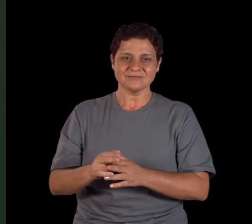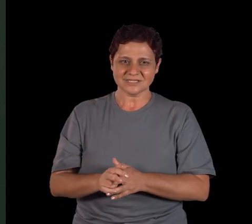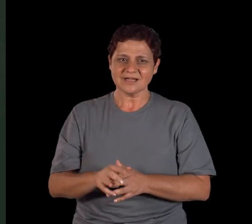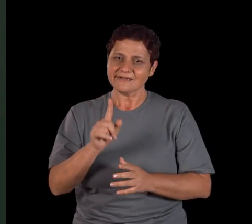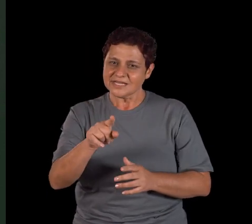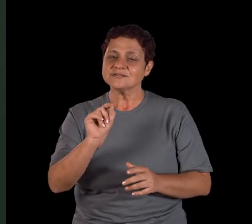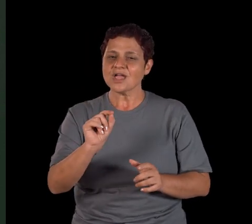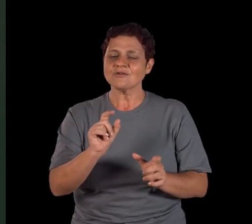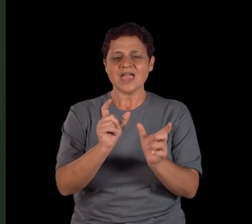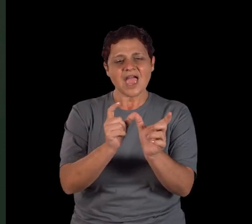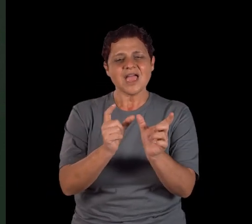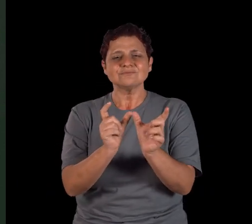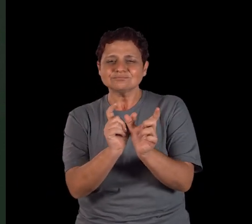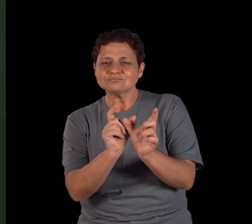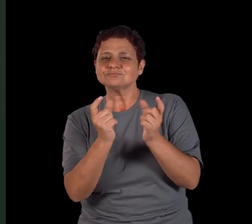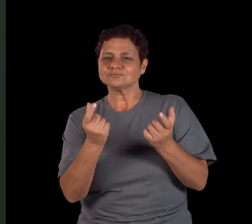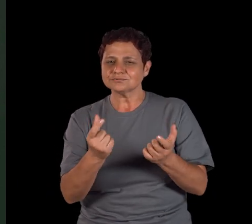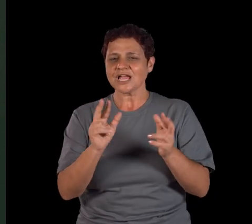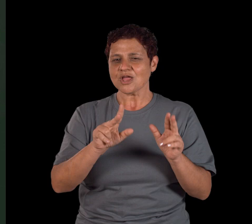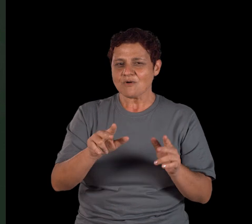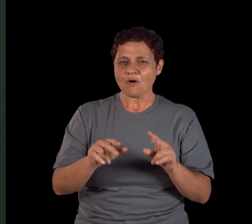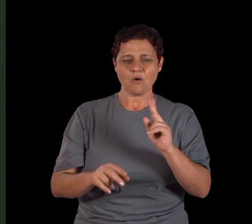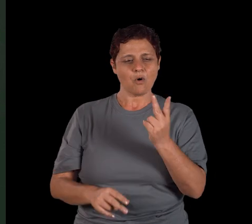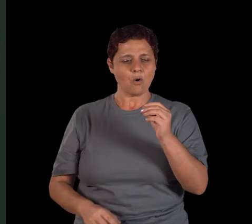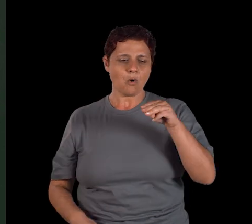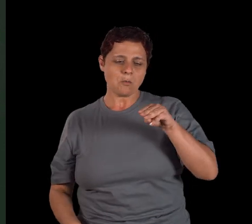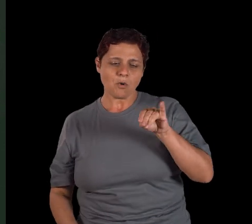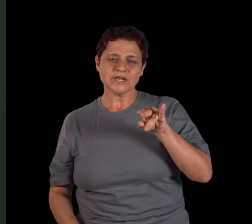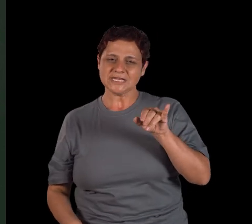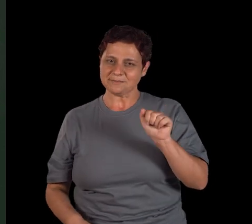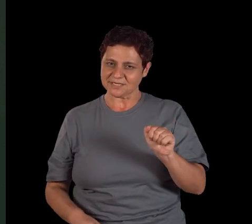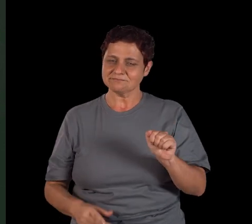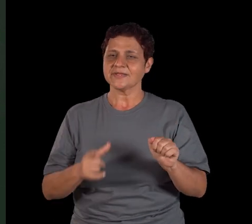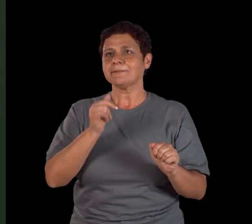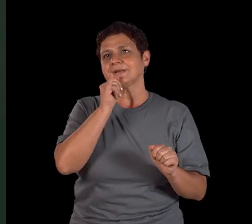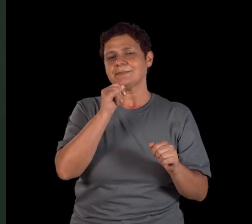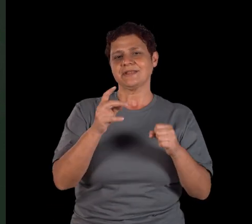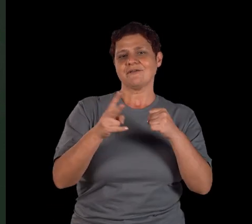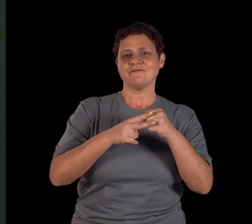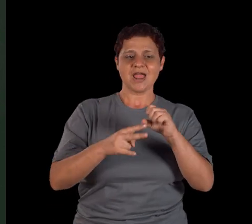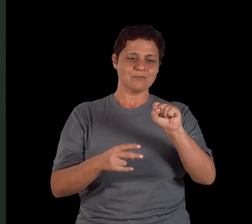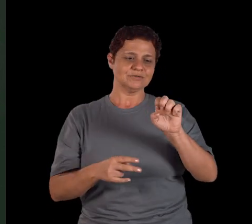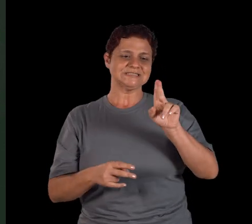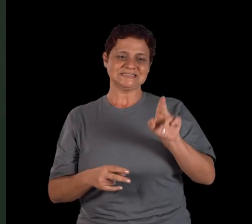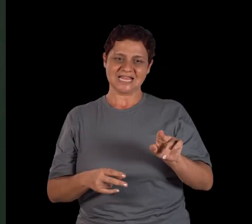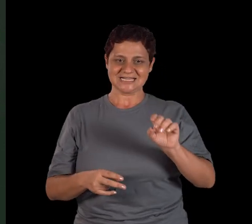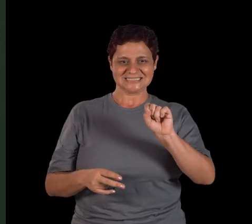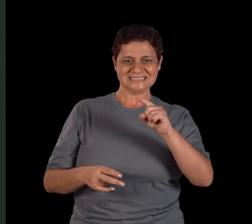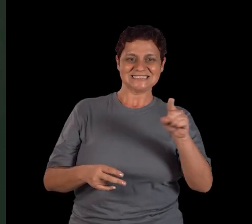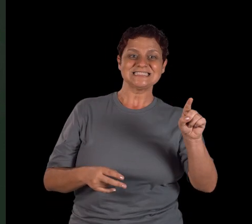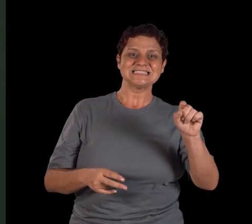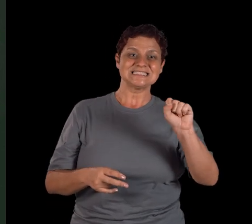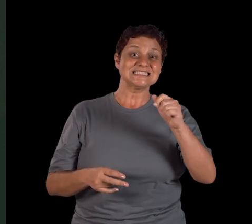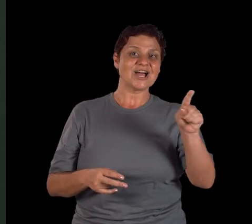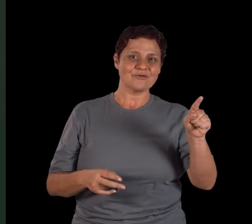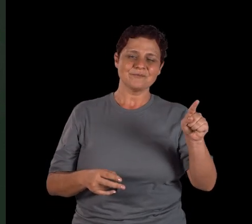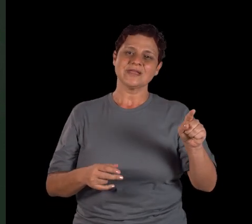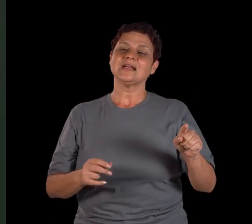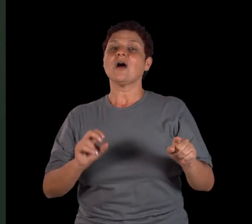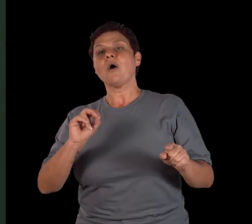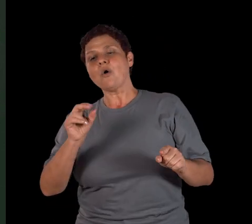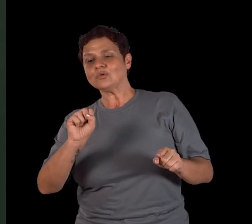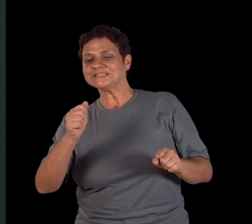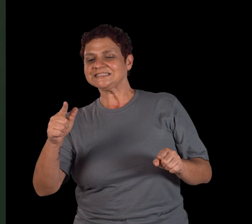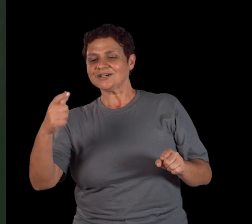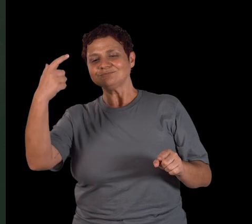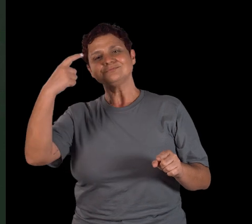é a relação de homonímia, homônimos. Então eu tenho lá o verbo ser e a palavra são, de estar são e